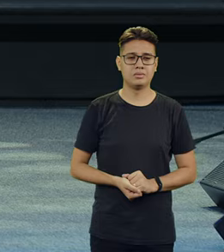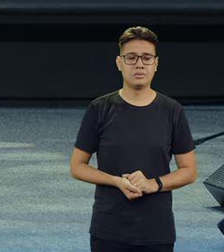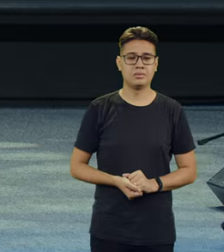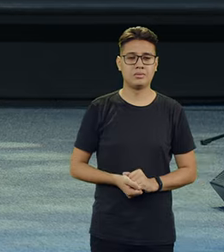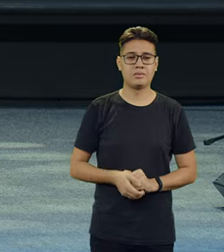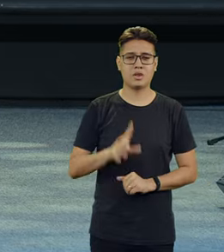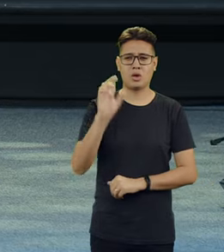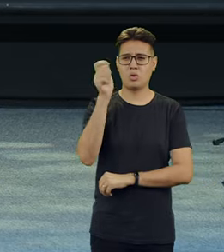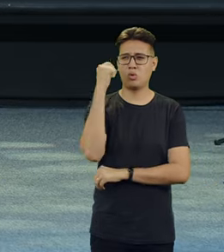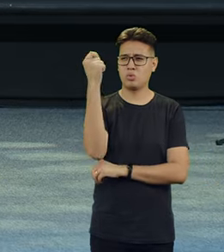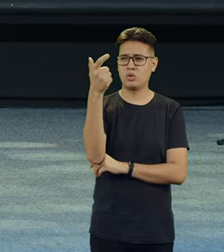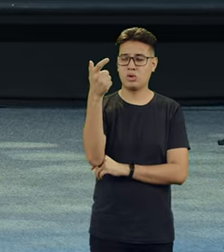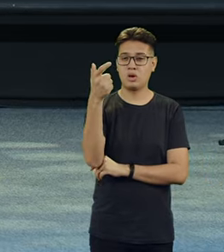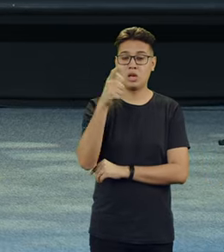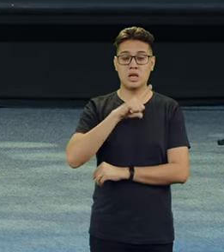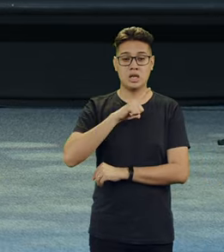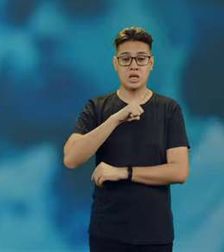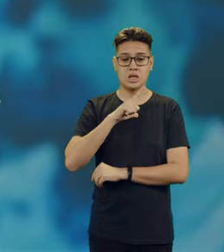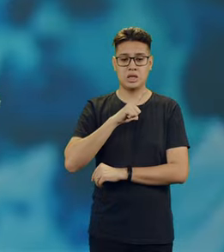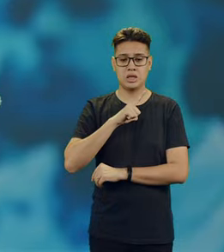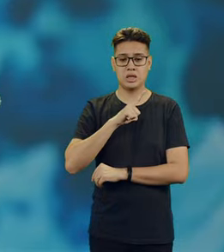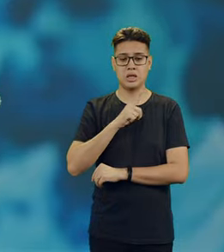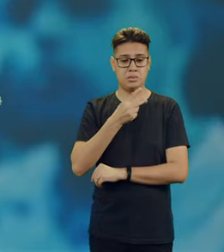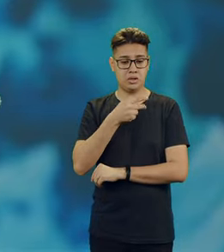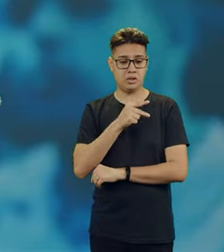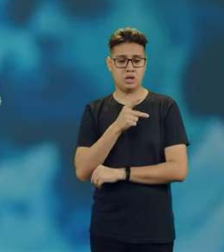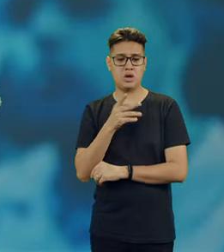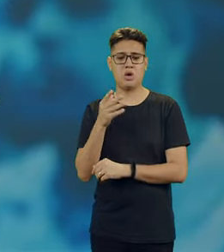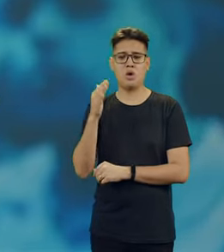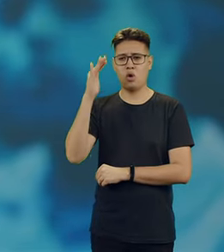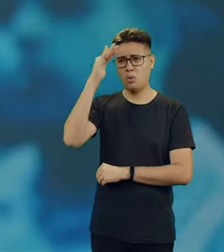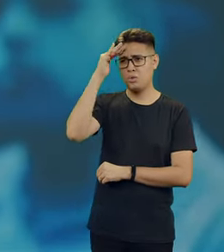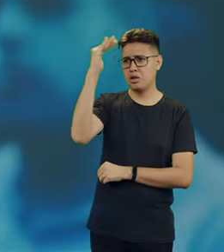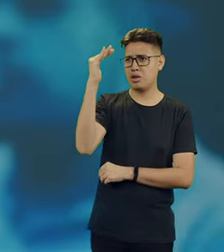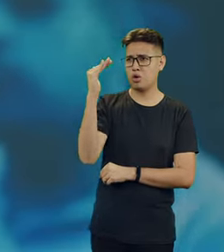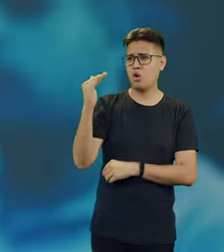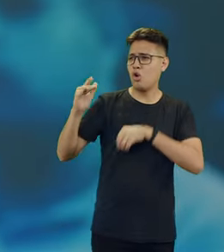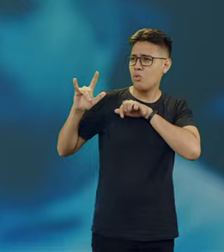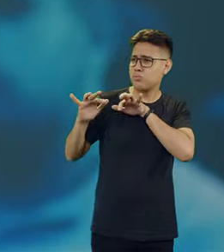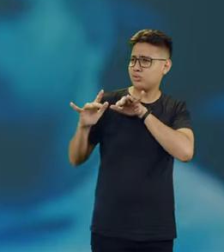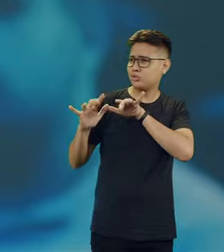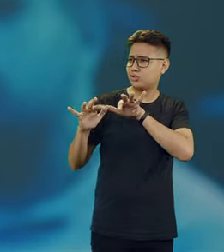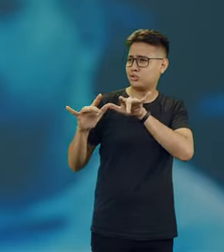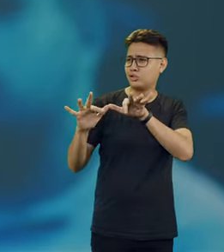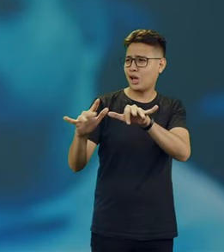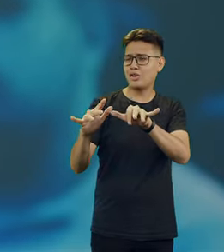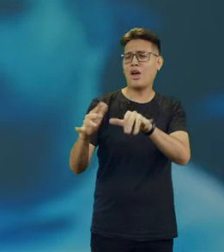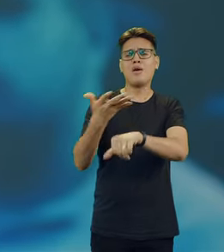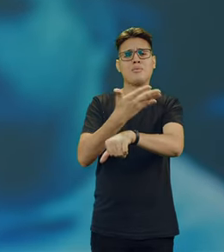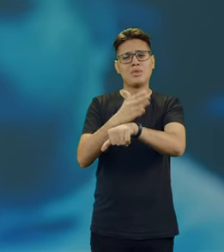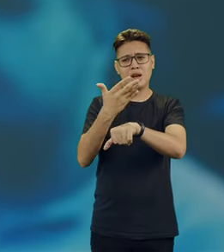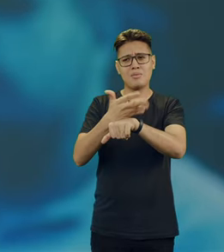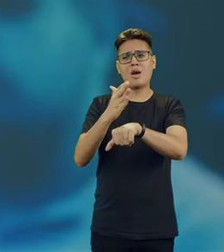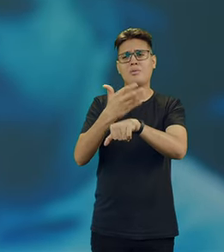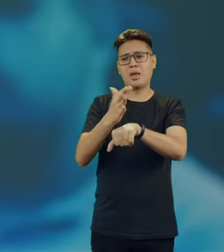Davi tinha à sua disposição um exército de homens adestrados para a guerra.